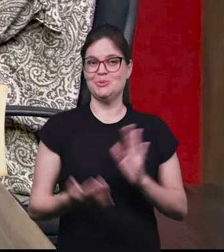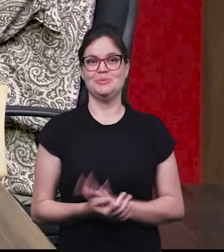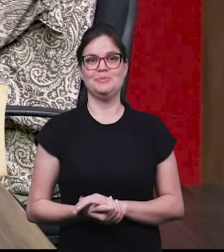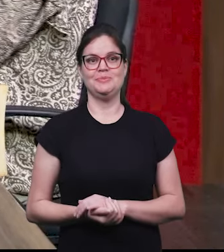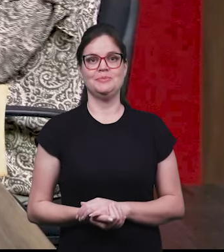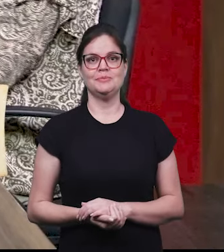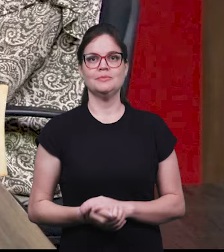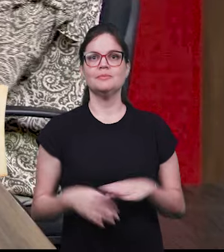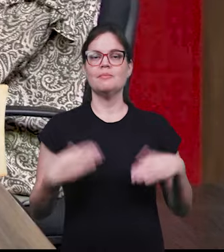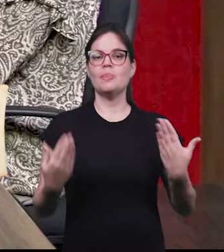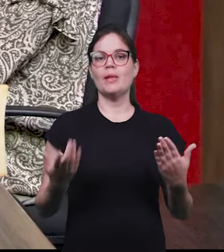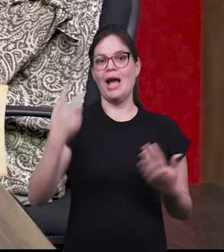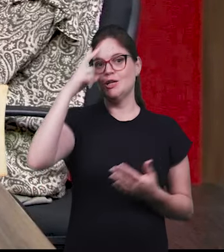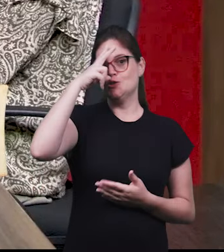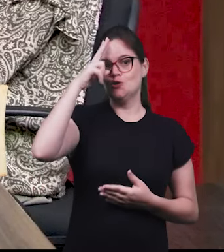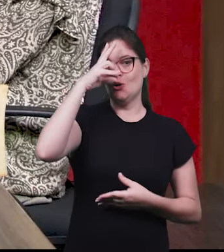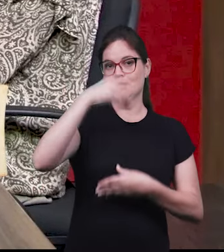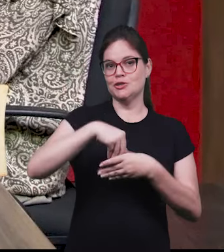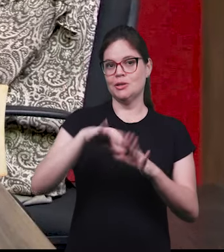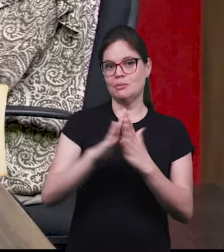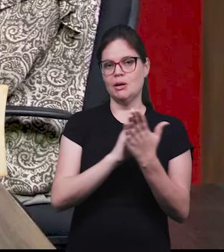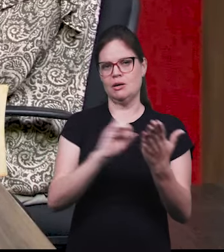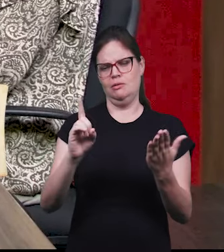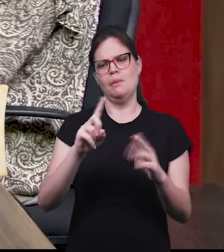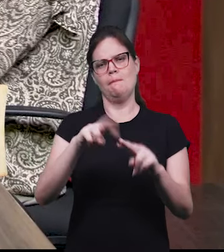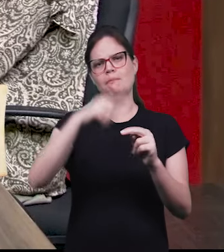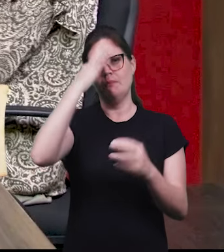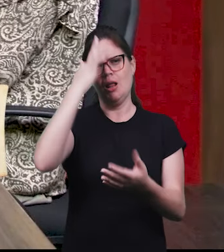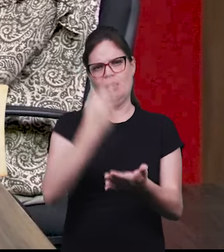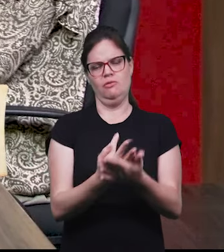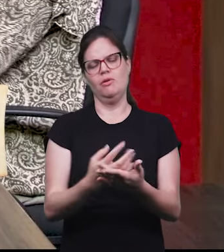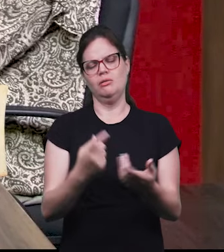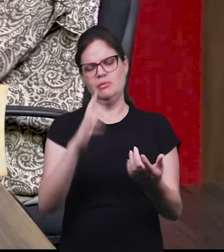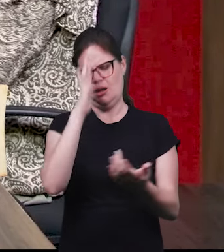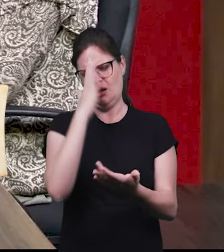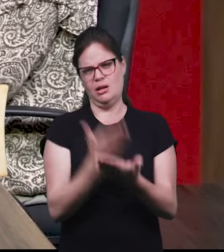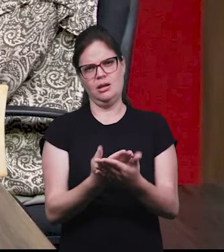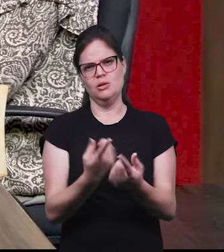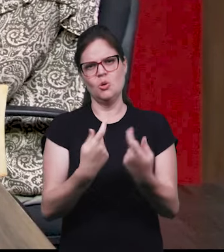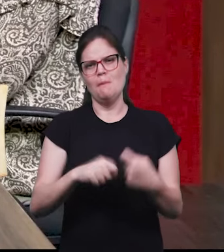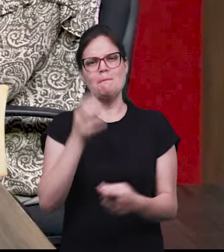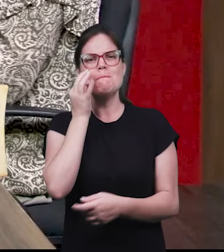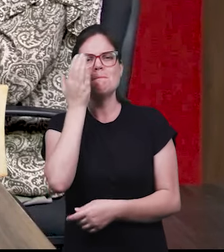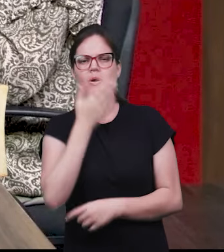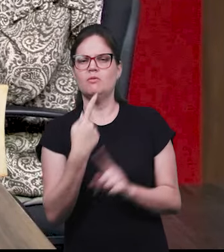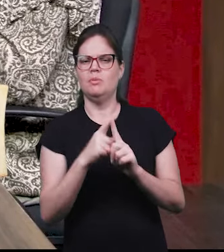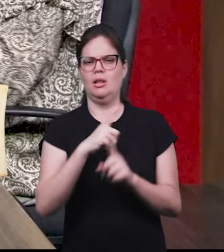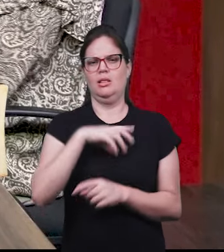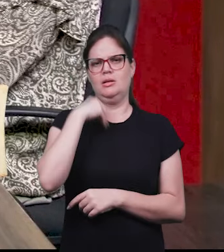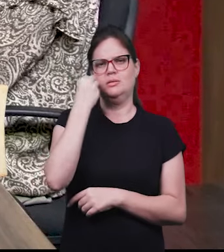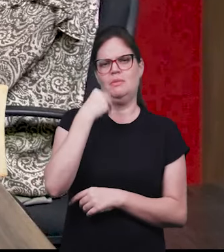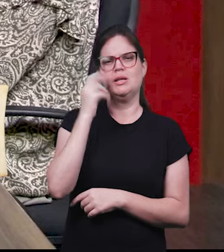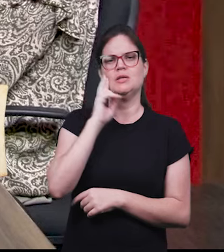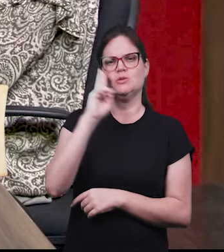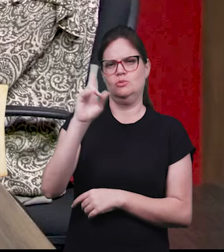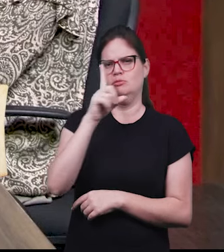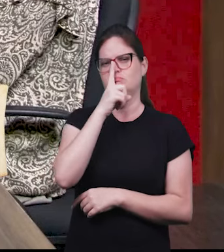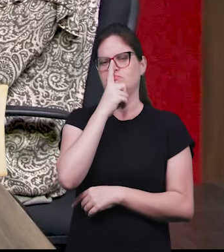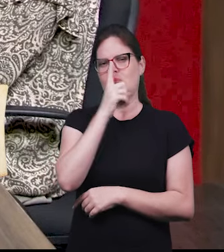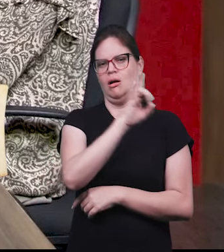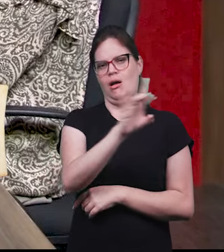historicidade da Bíblia, nós, pela fé, nós cremos, nós não precisamos de confirmação, porque nós temos as nossas experiências pessoais com o